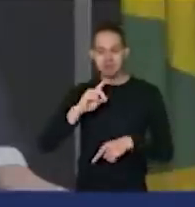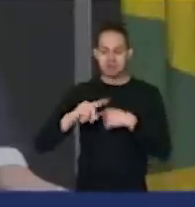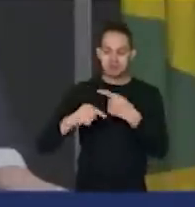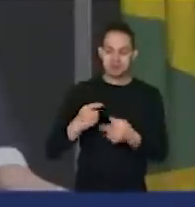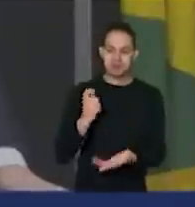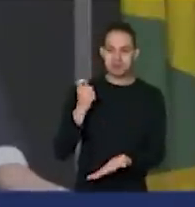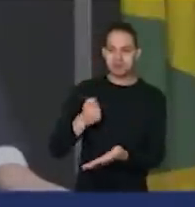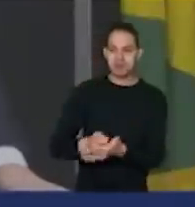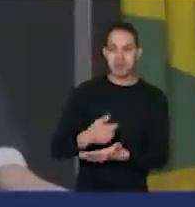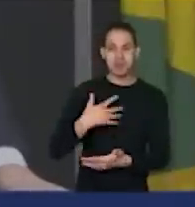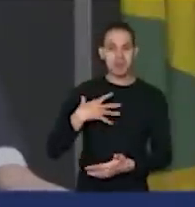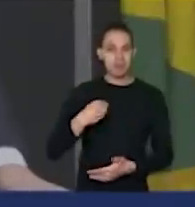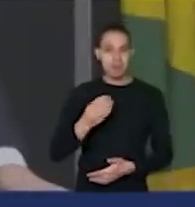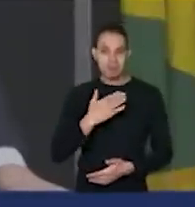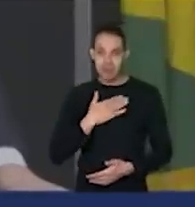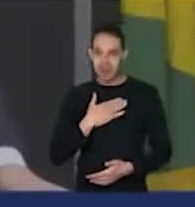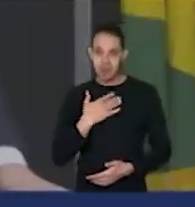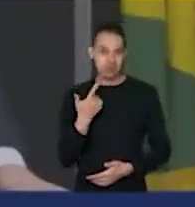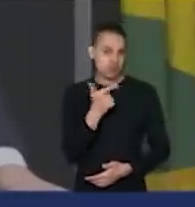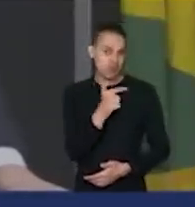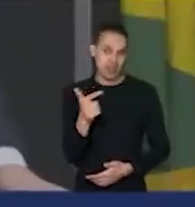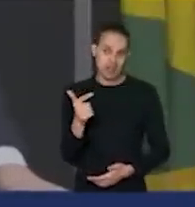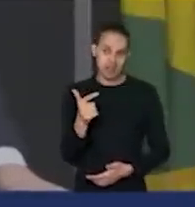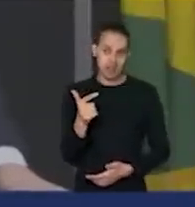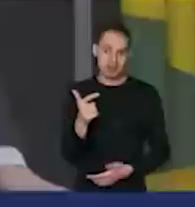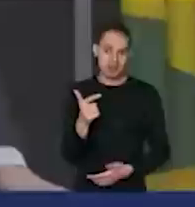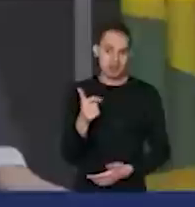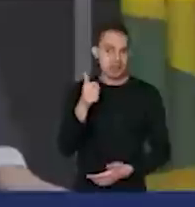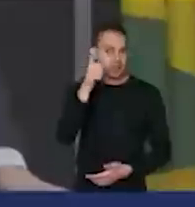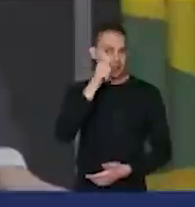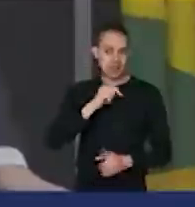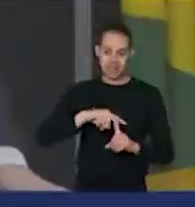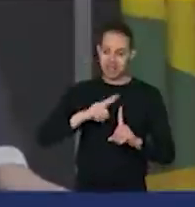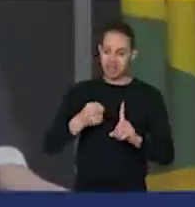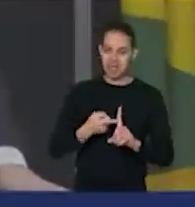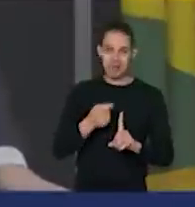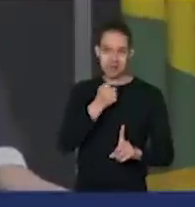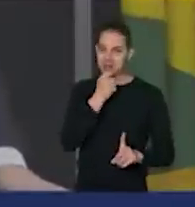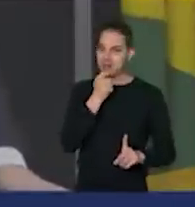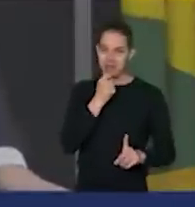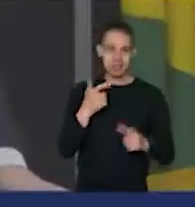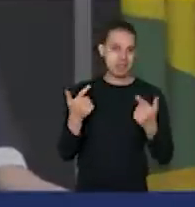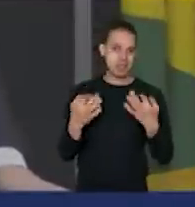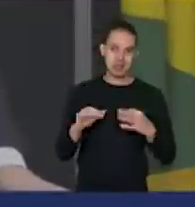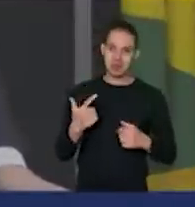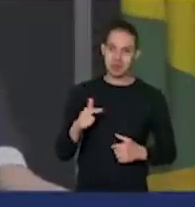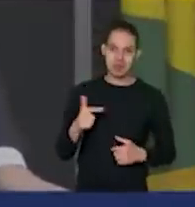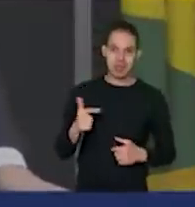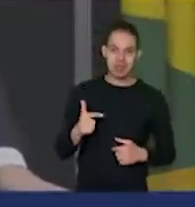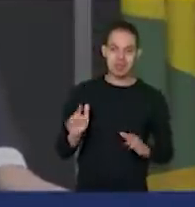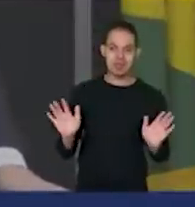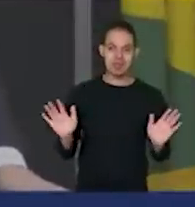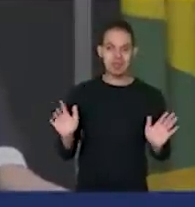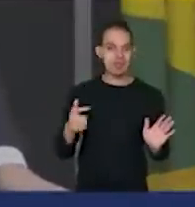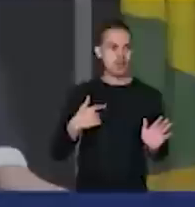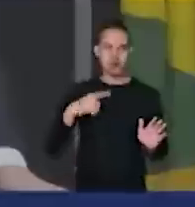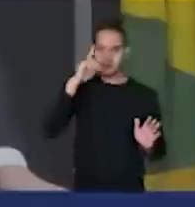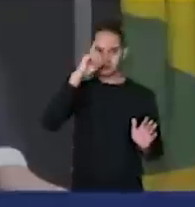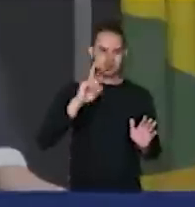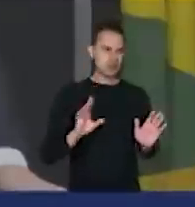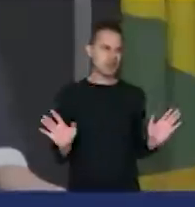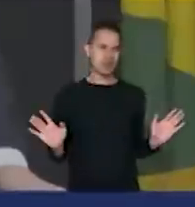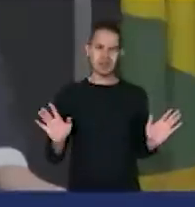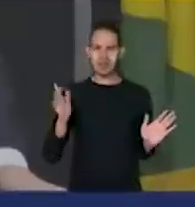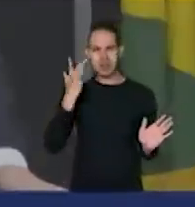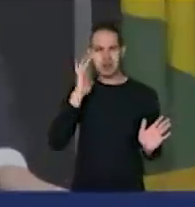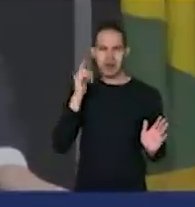nem nasceu, nem tenho ainda. Não tem nenhuma mulher grávida ainda esperando. Mas só, não que eu saiba, deputado Cristino, mas